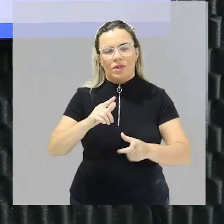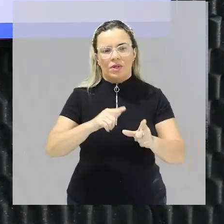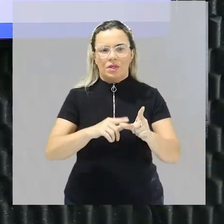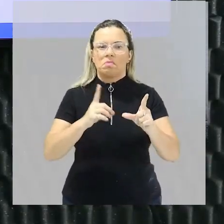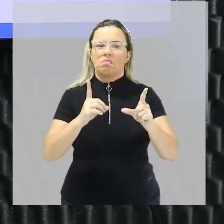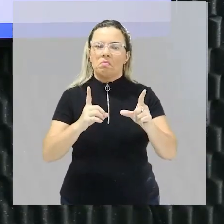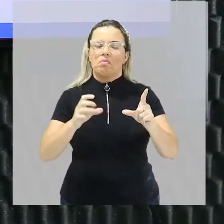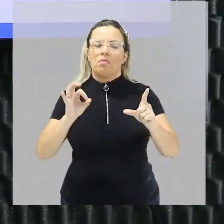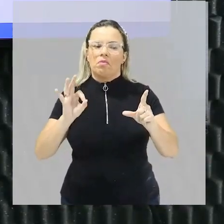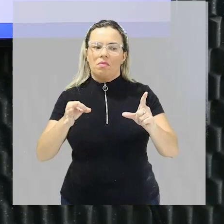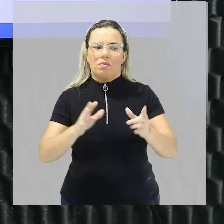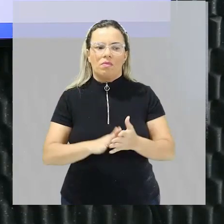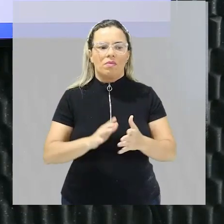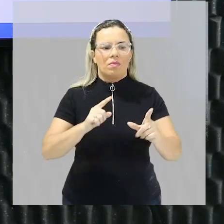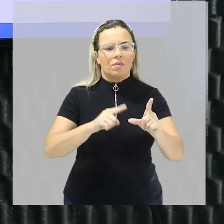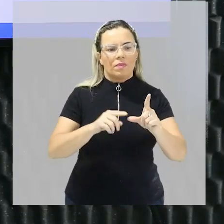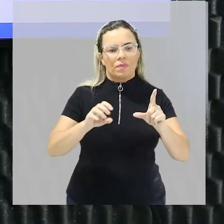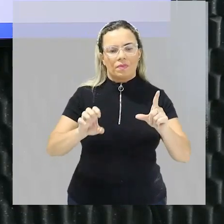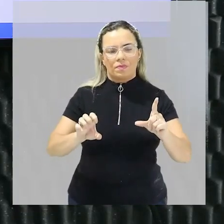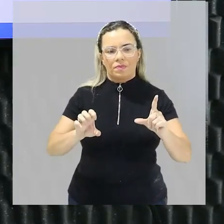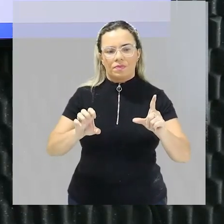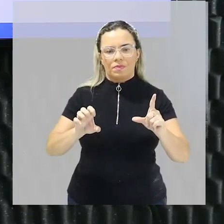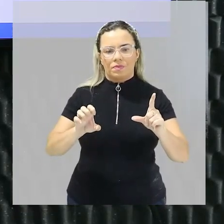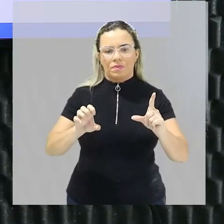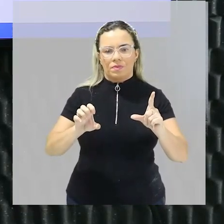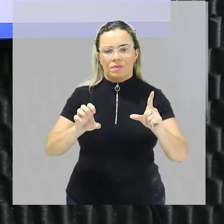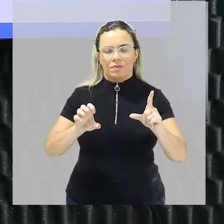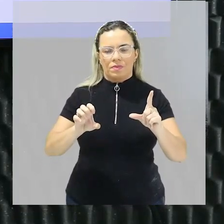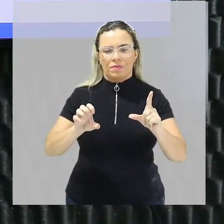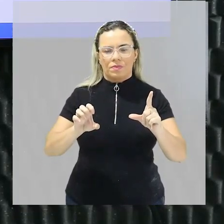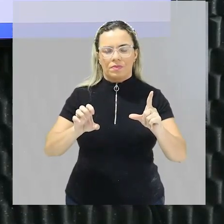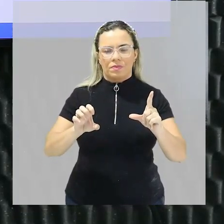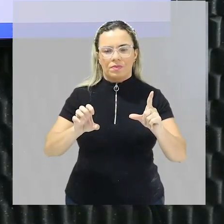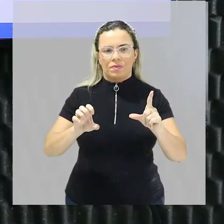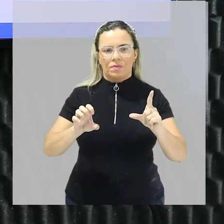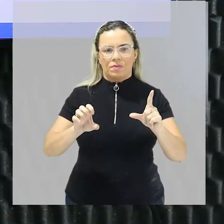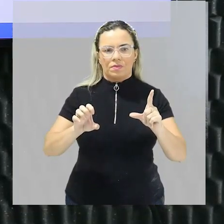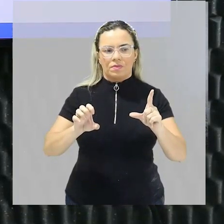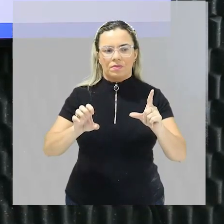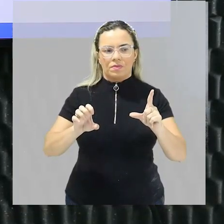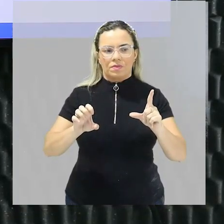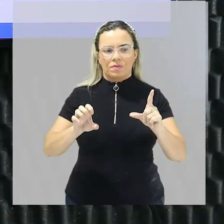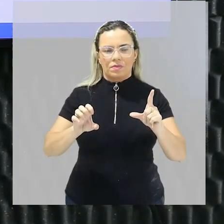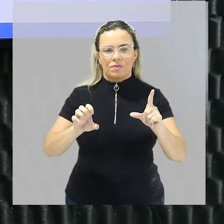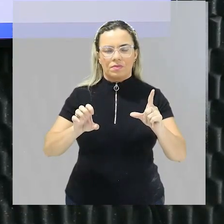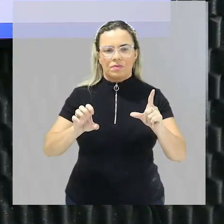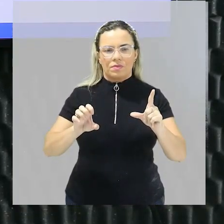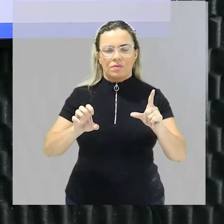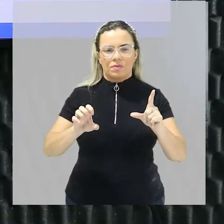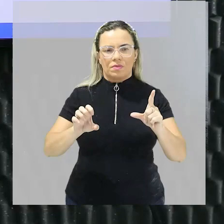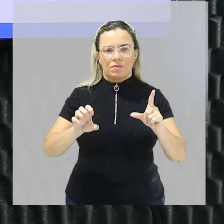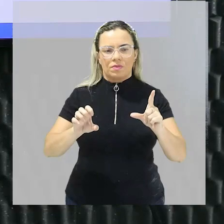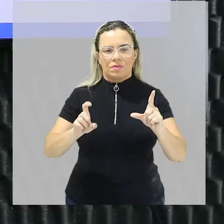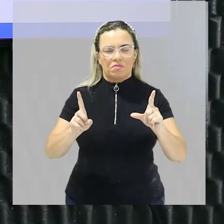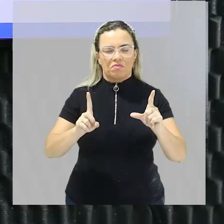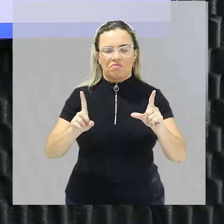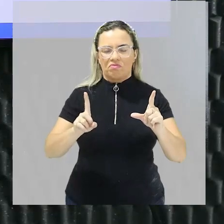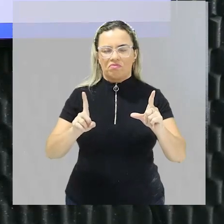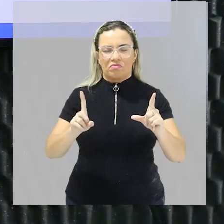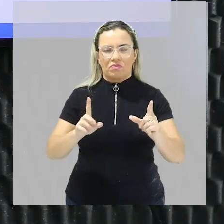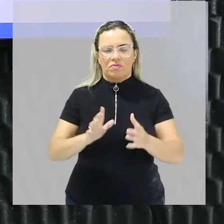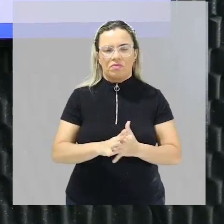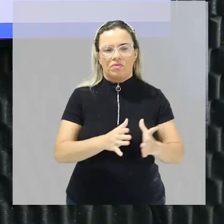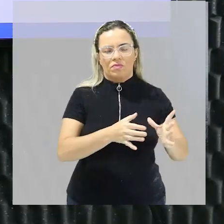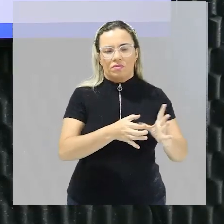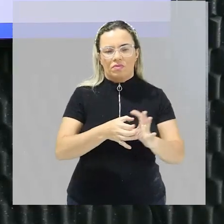legal. Letra E, a aproximação entre artístico e público, o que rompe com a elitização dessa forma da arte. Não tem muito a ver